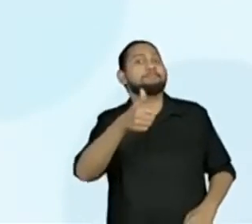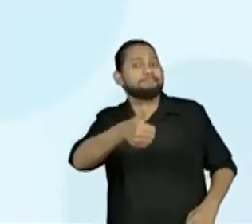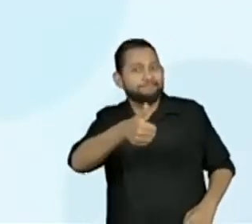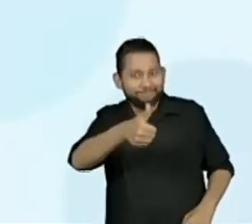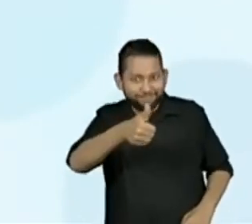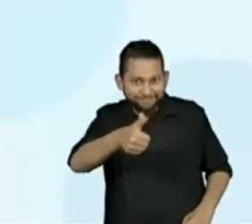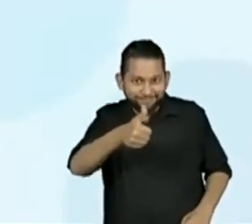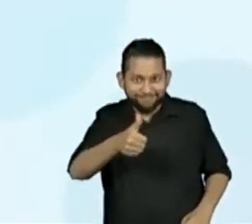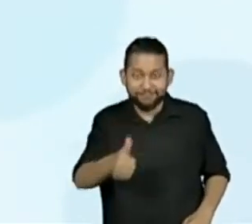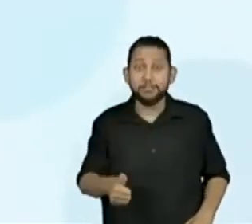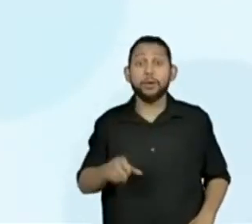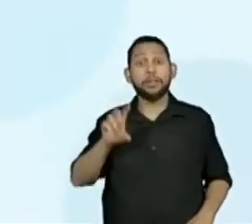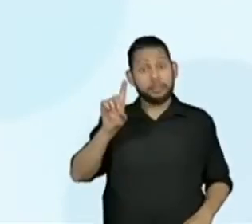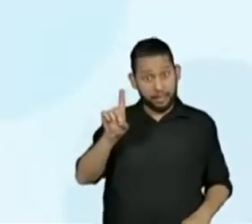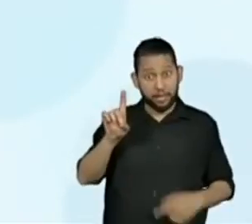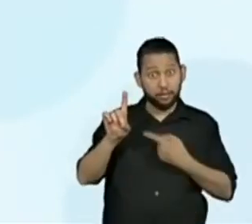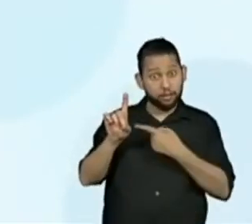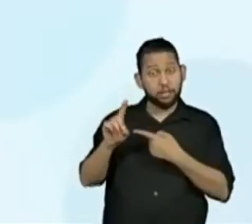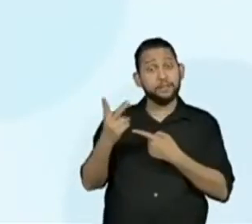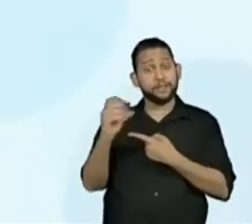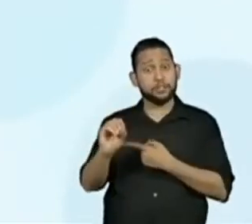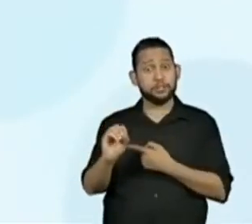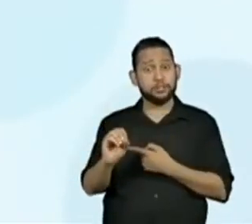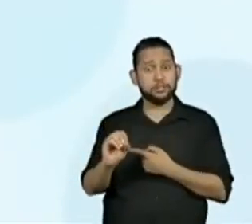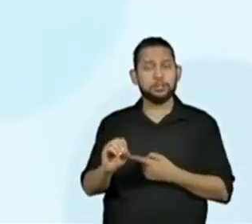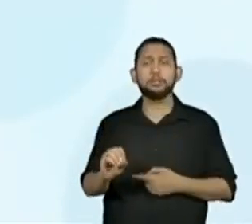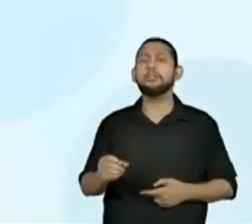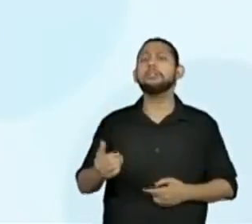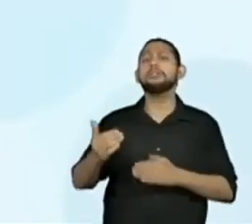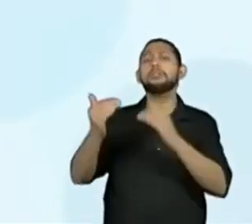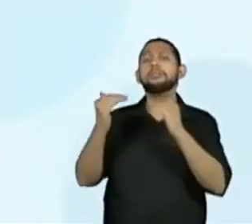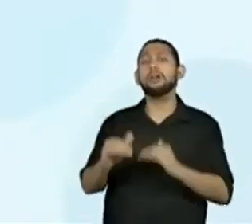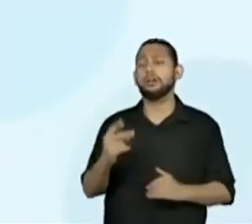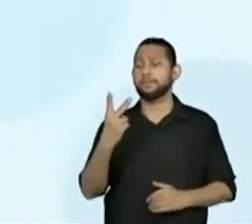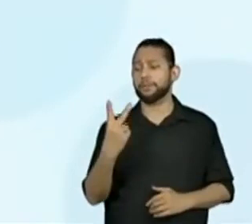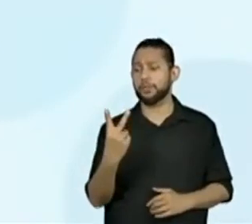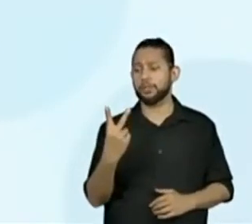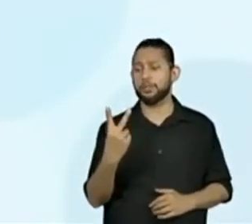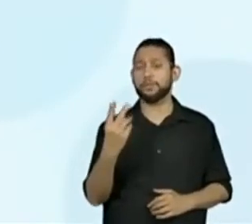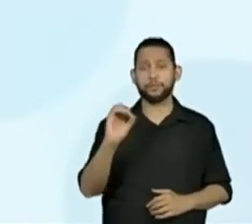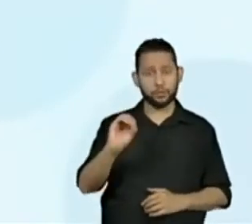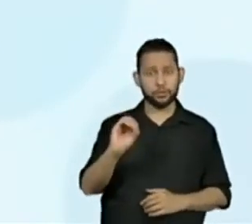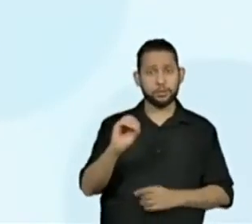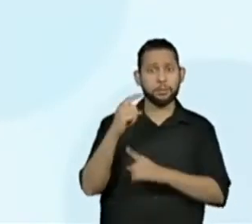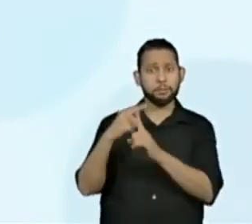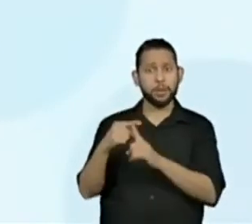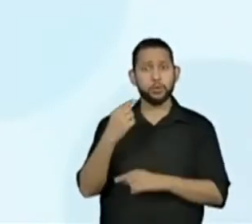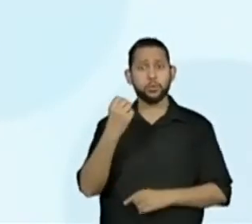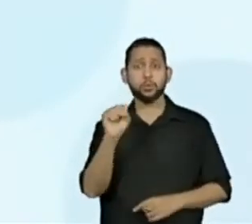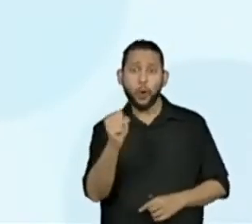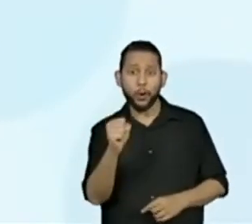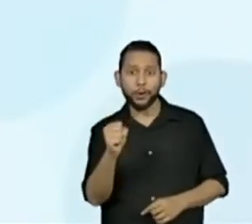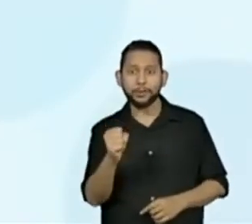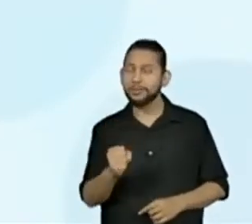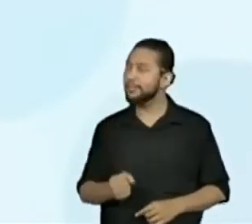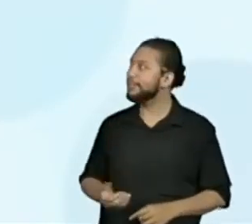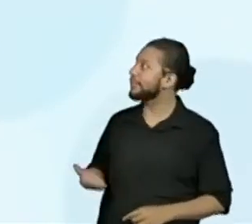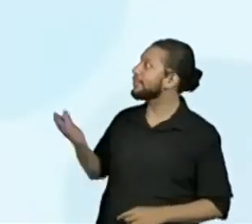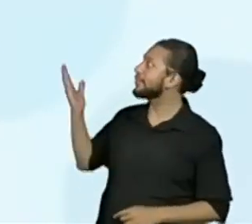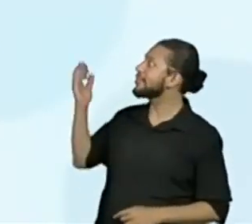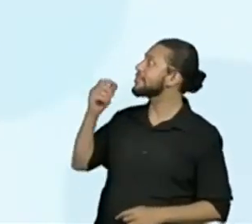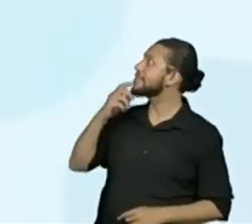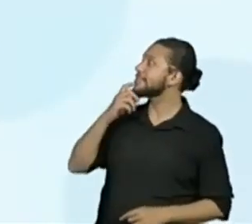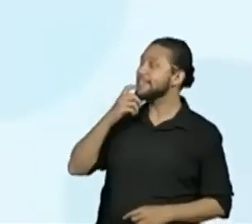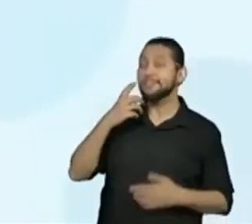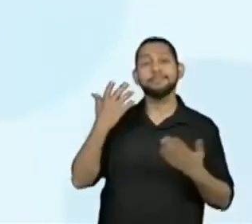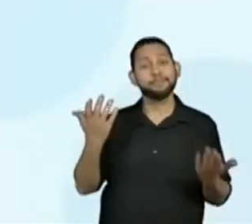20 na posição da unidade, eu tenho o número 8, que número é este? 28. Olha, eu quase pude ouvir daqui Sim, eles falando e eles